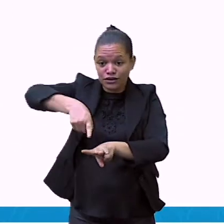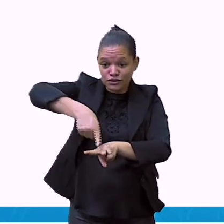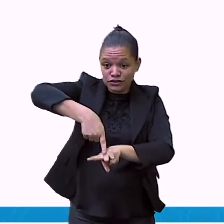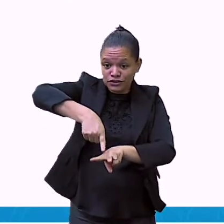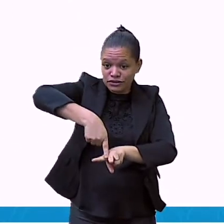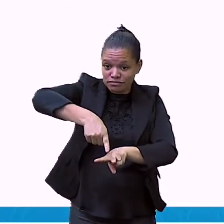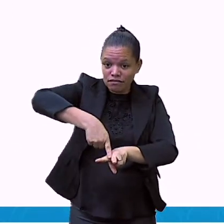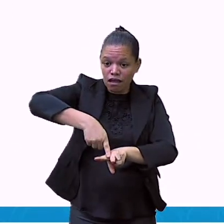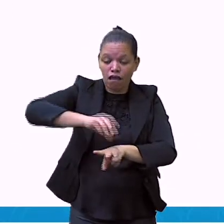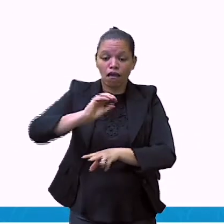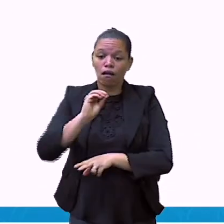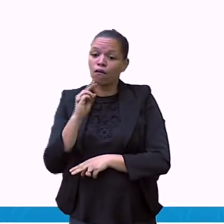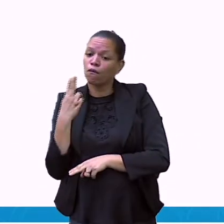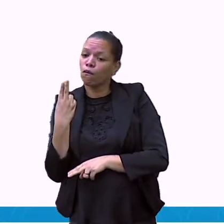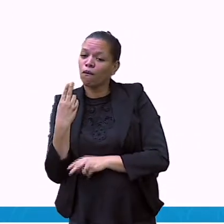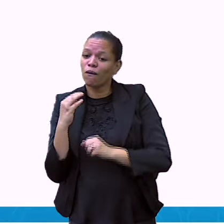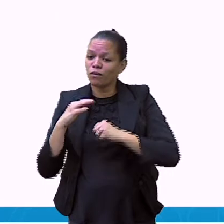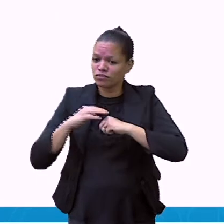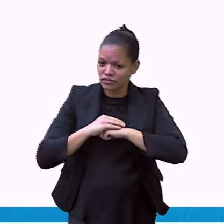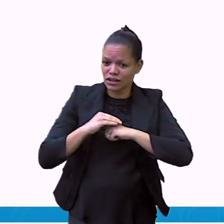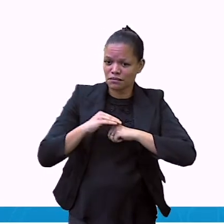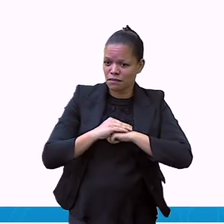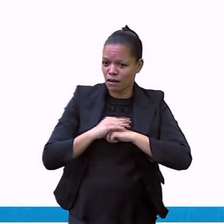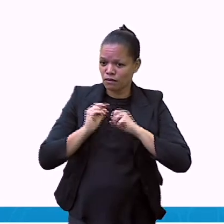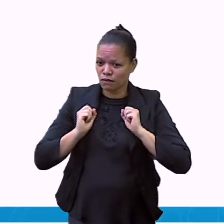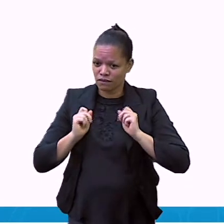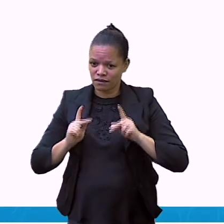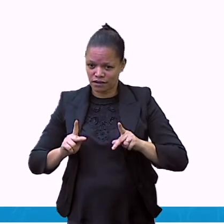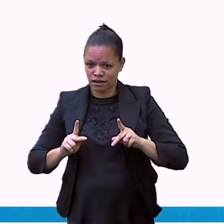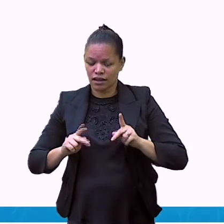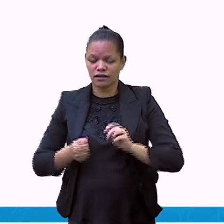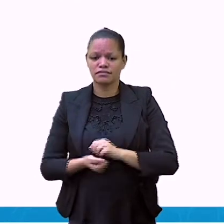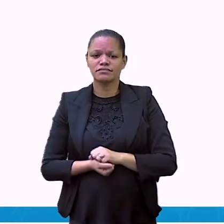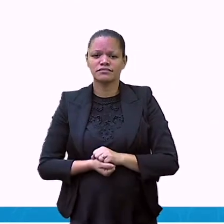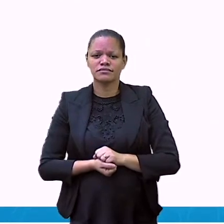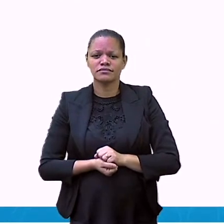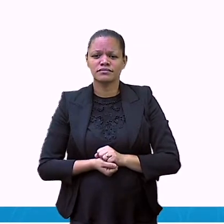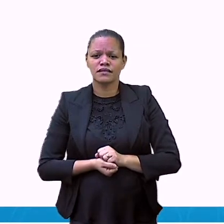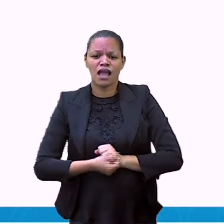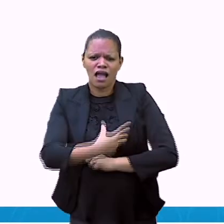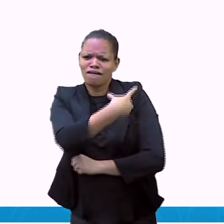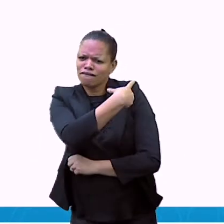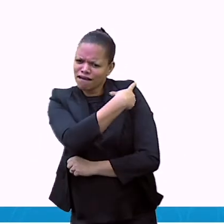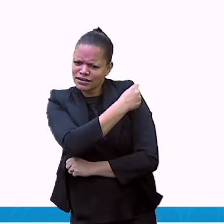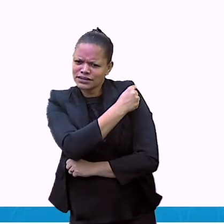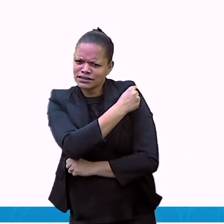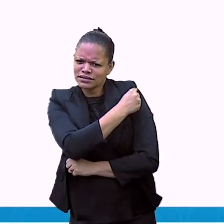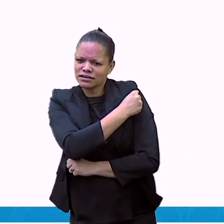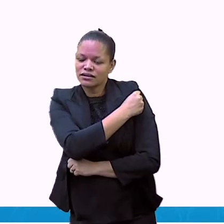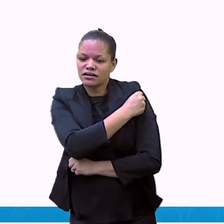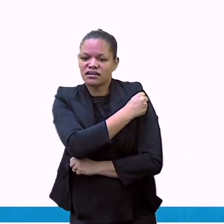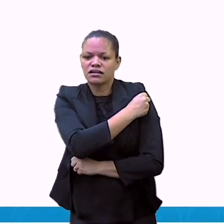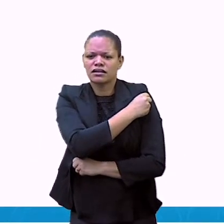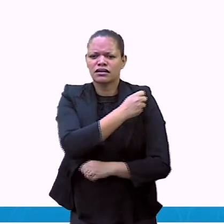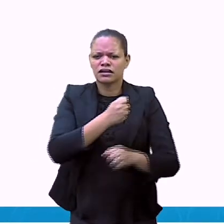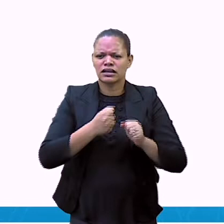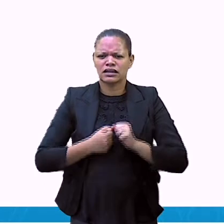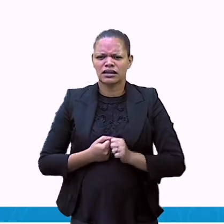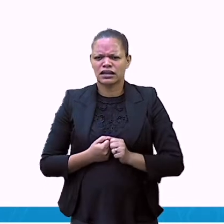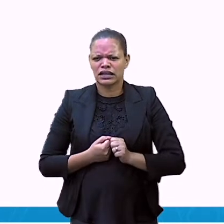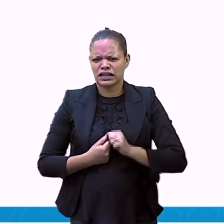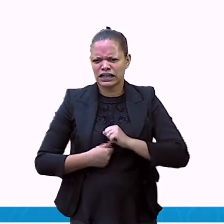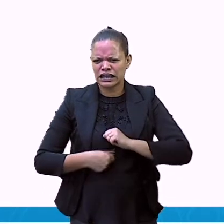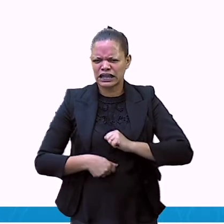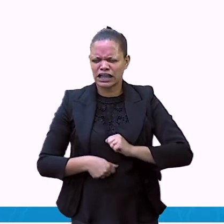vai ser contaminado. Tomar vacina adequadamente, conforme a indicação